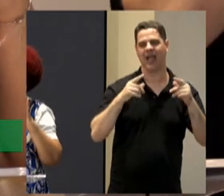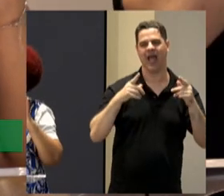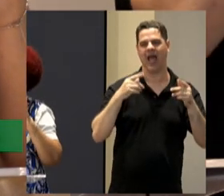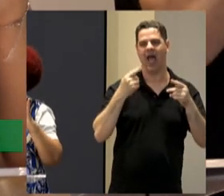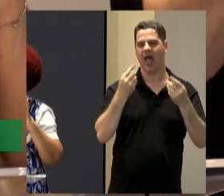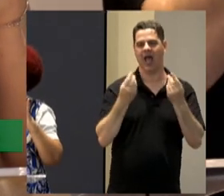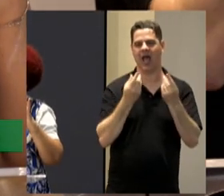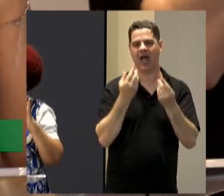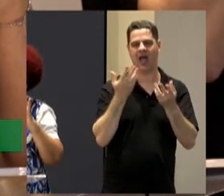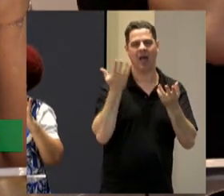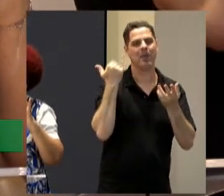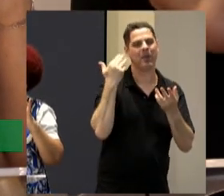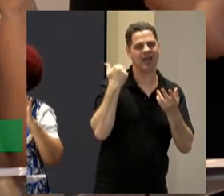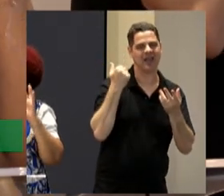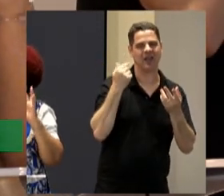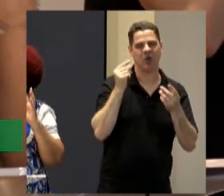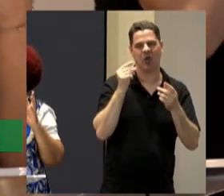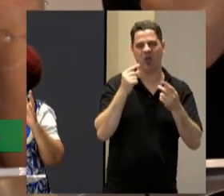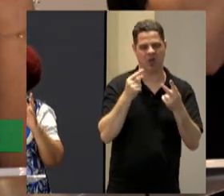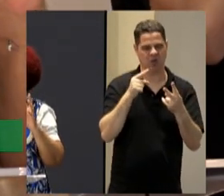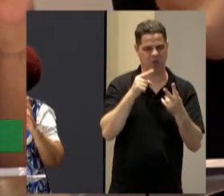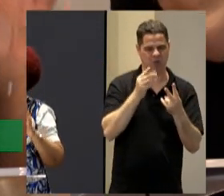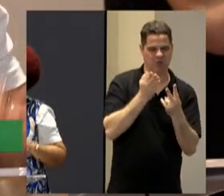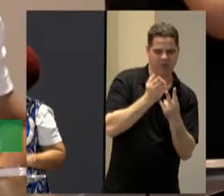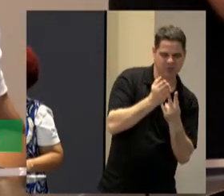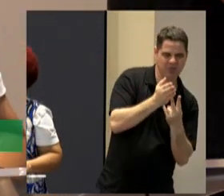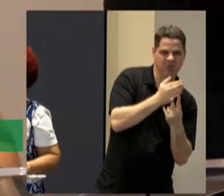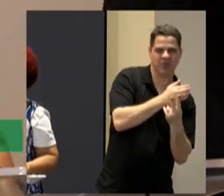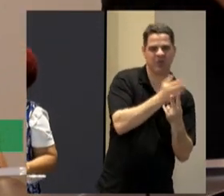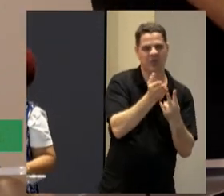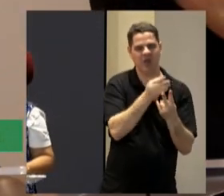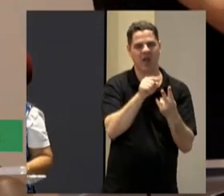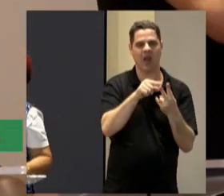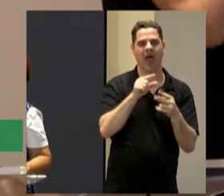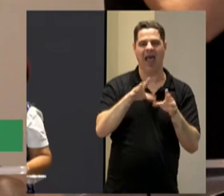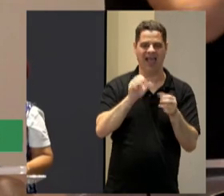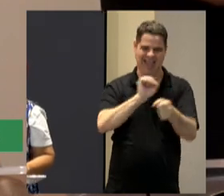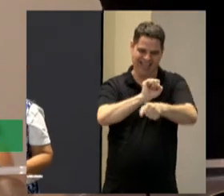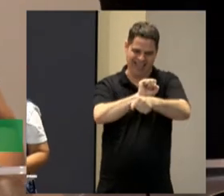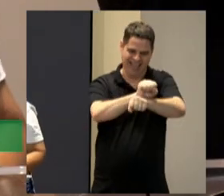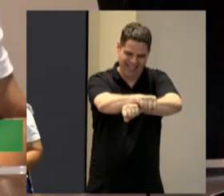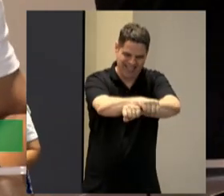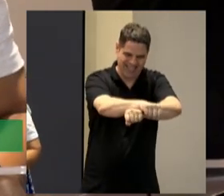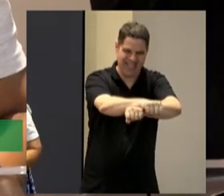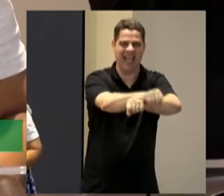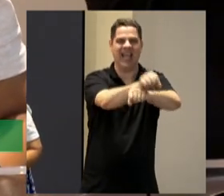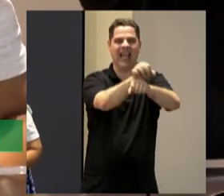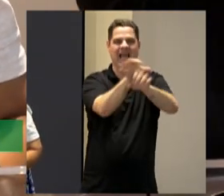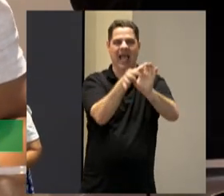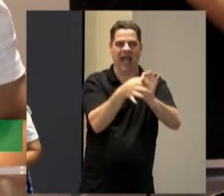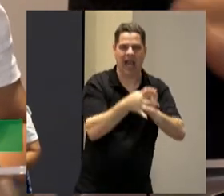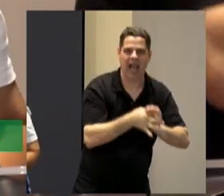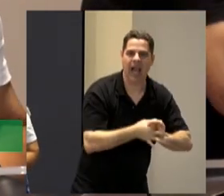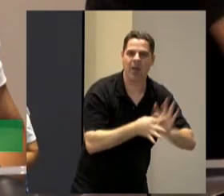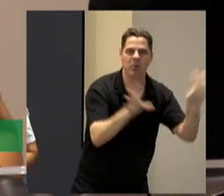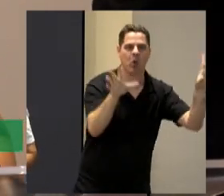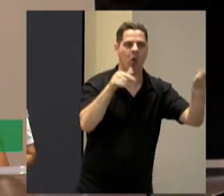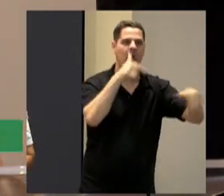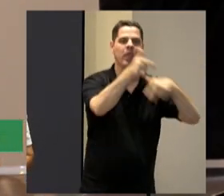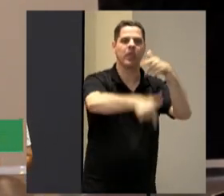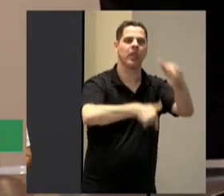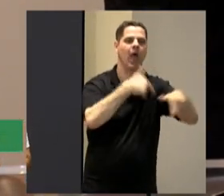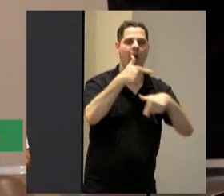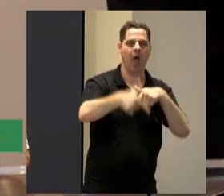tinha um duo ali muito forte na pós-abolição. Era o mercado de trabalho, era o trabalho, que